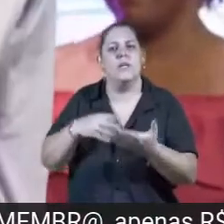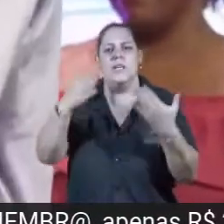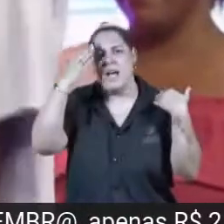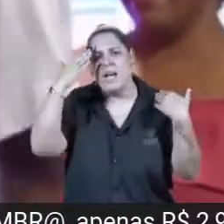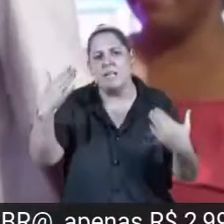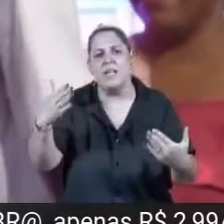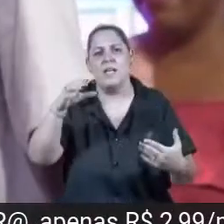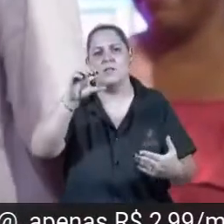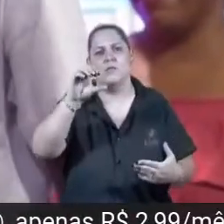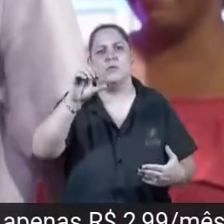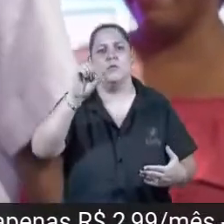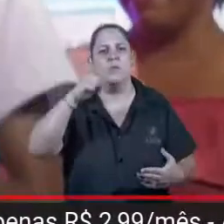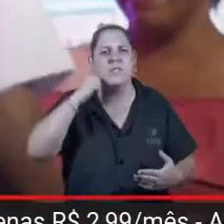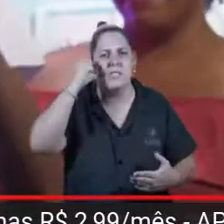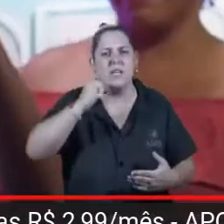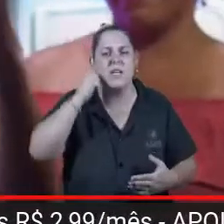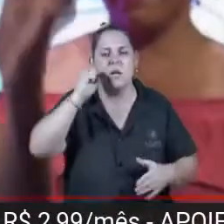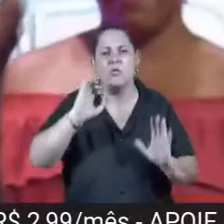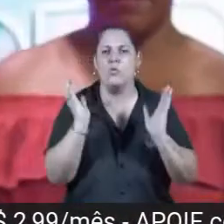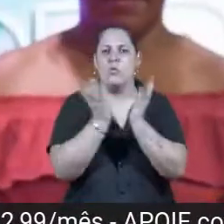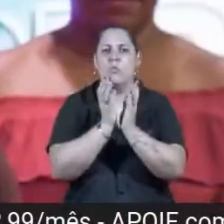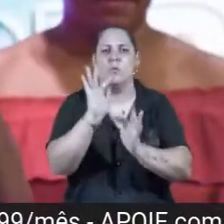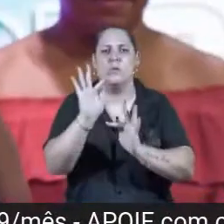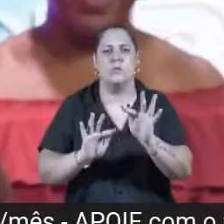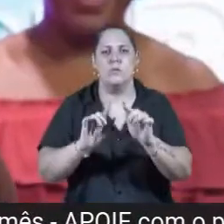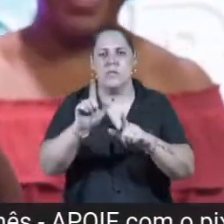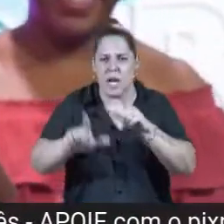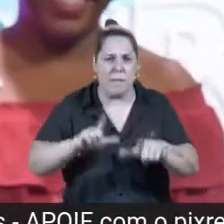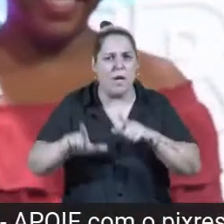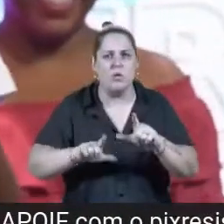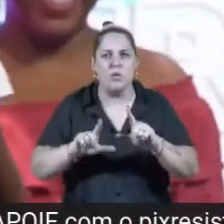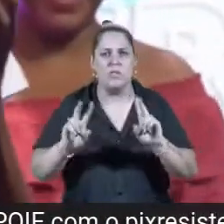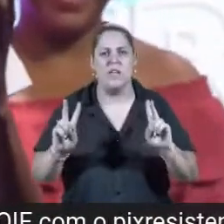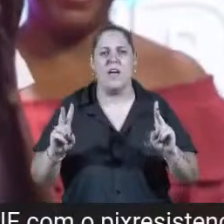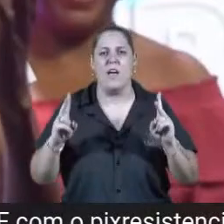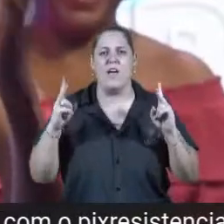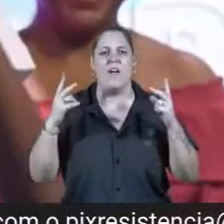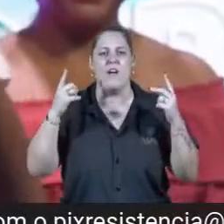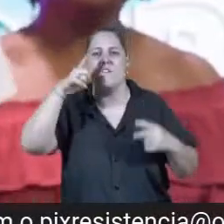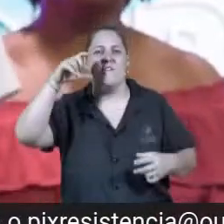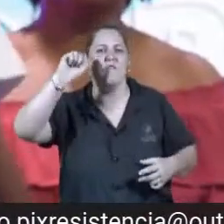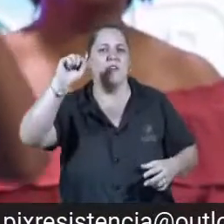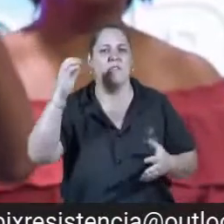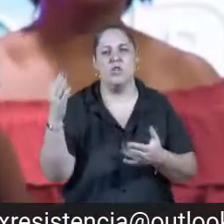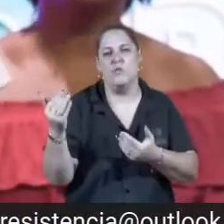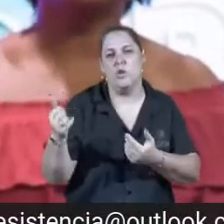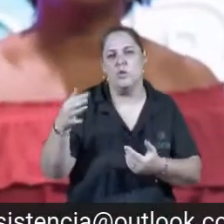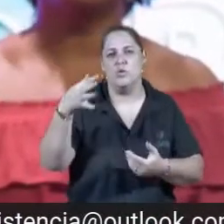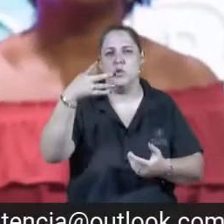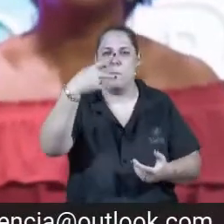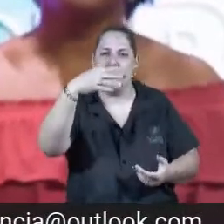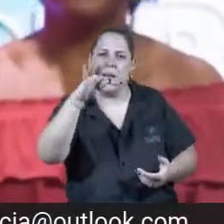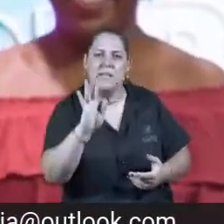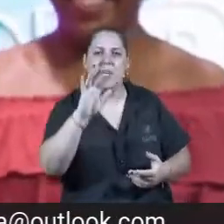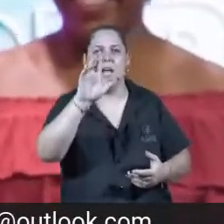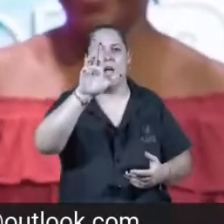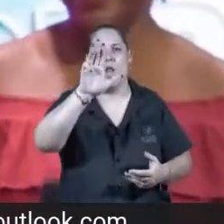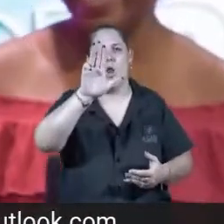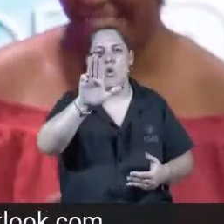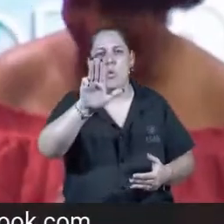senador no Partido dos Trabalhadores. Viva a juventude, viva o PT, viva Lula e agora viva Fabiano